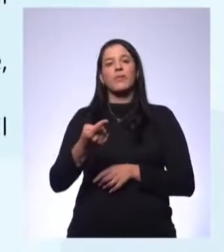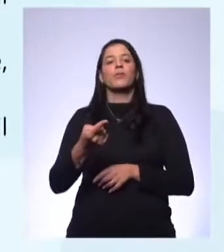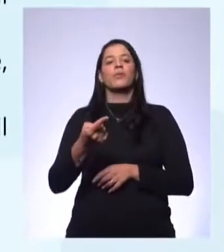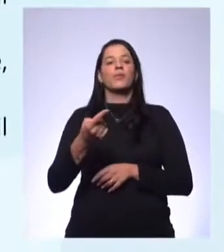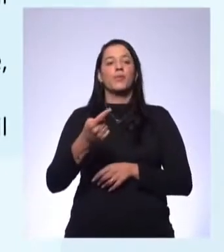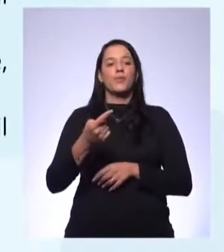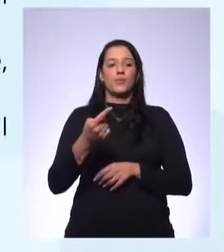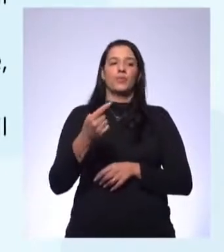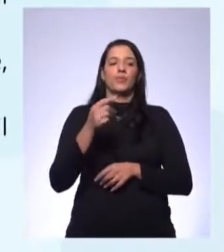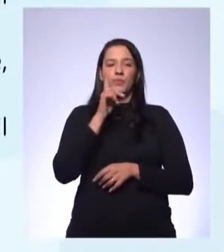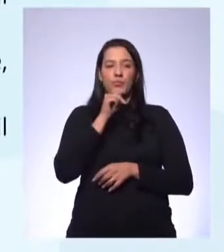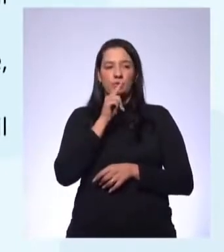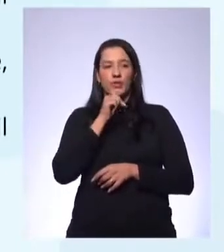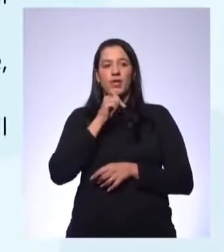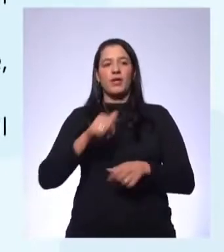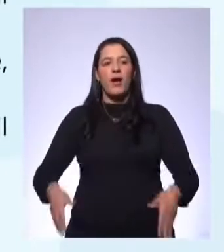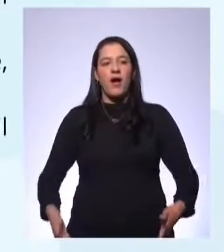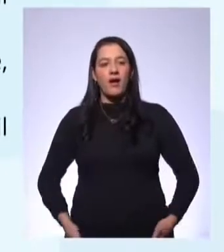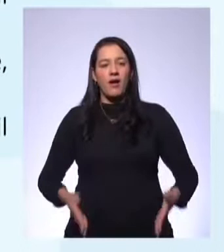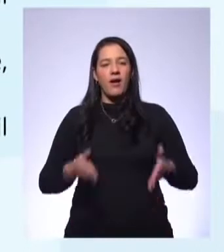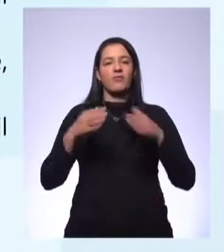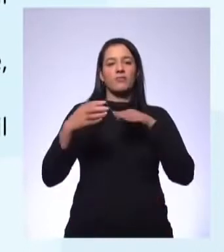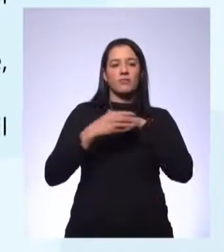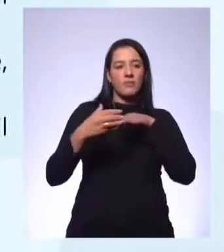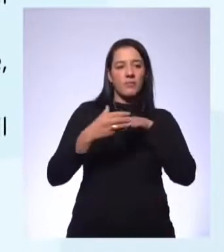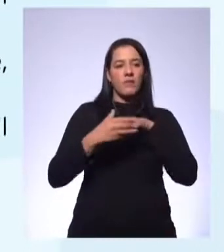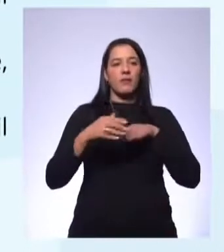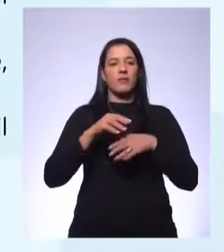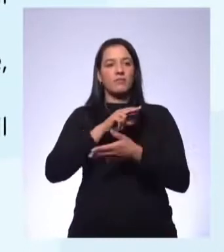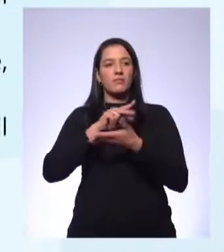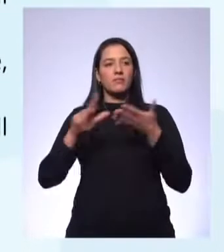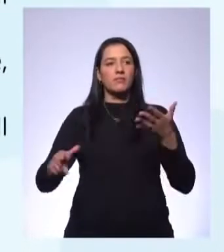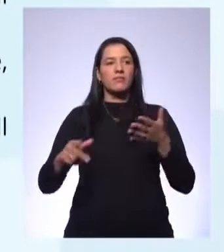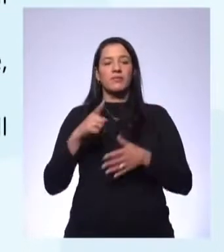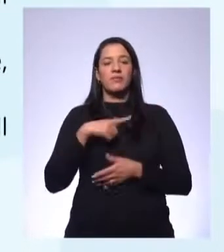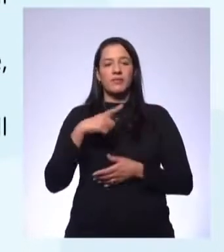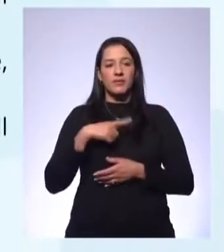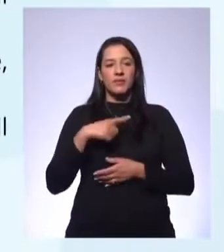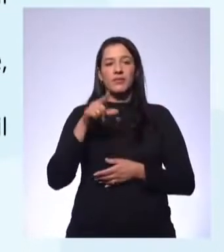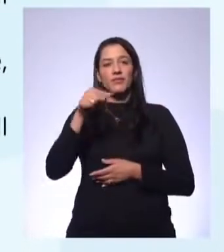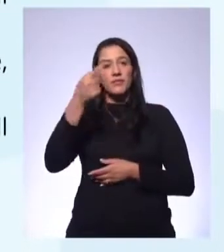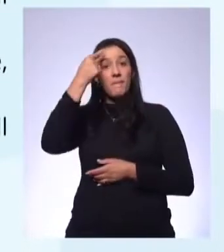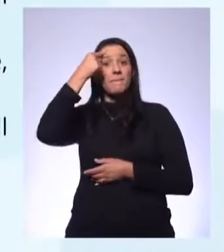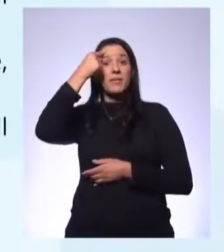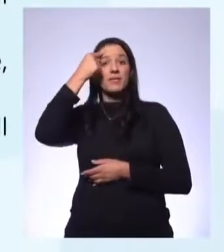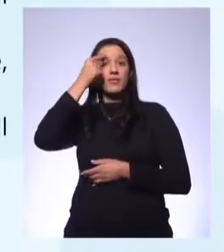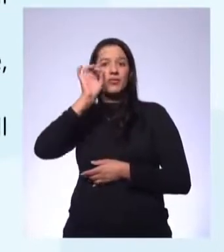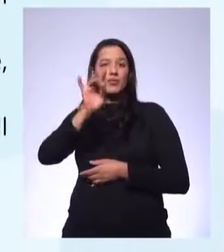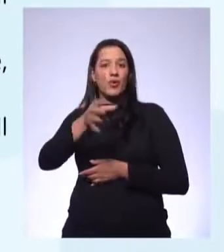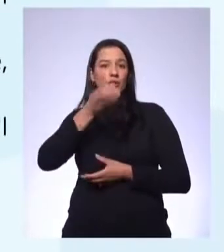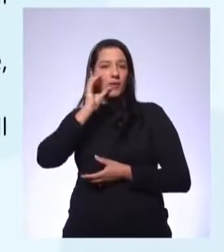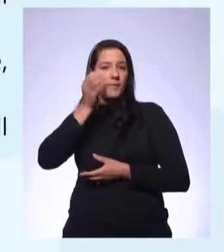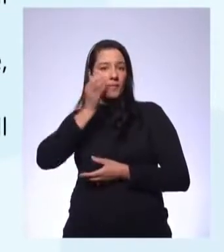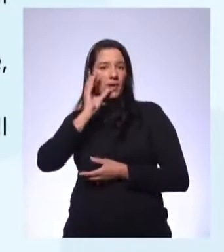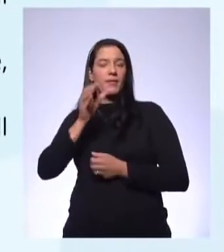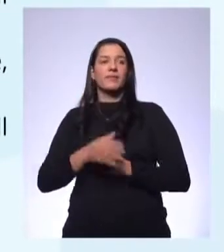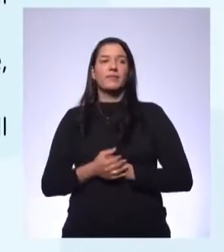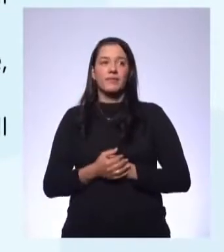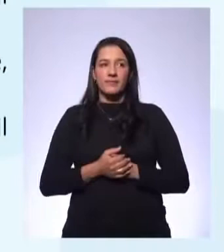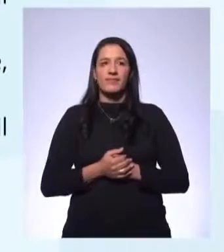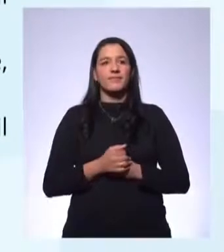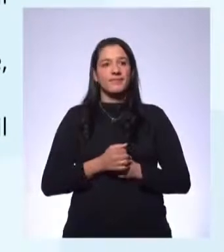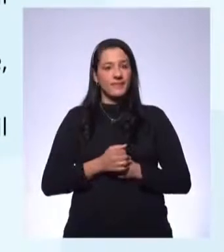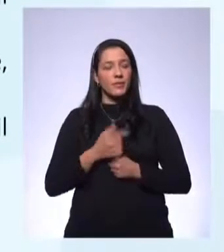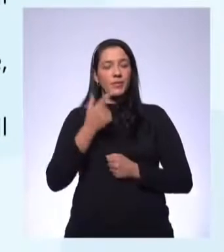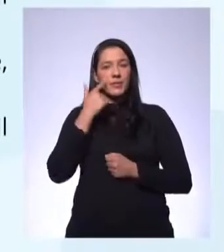15.500 litros de água. E assim a calça jeans e o sapato. Essa é a água, você de novo pensou na água que você consome. Olha, essa é a